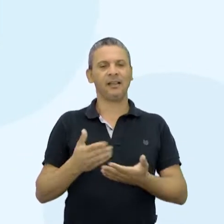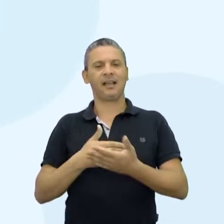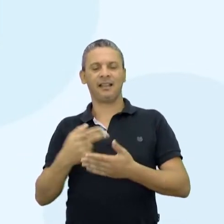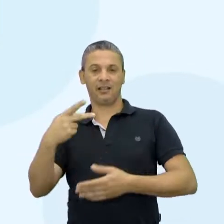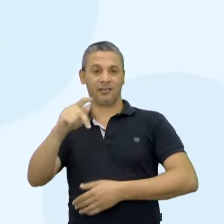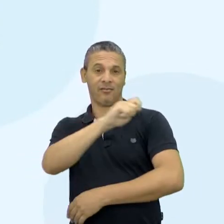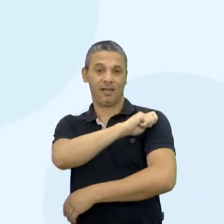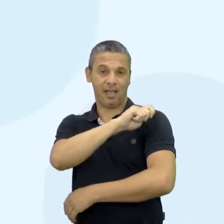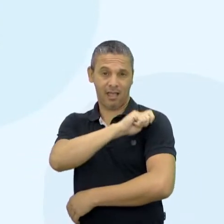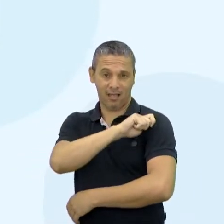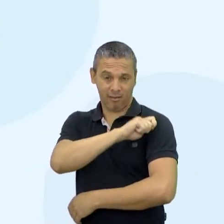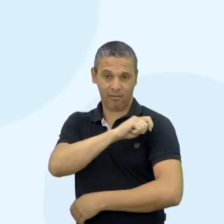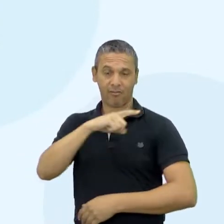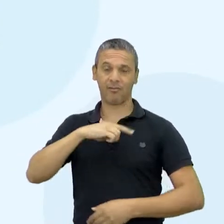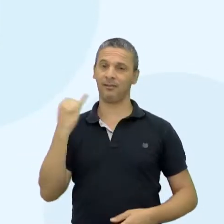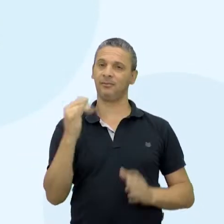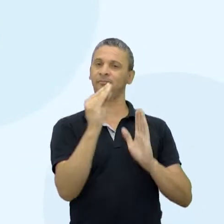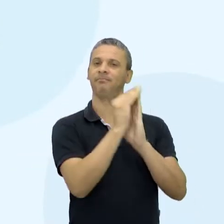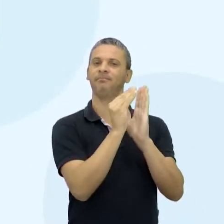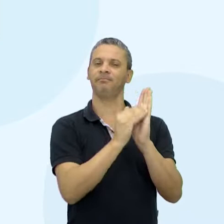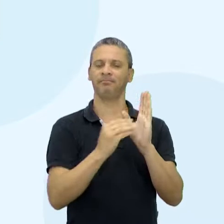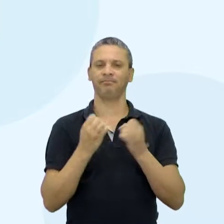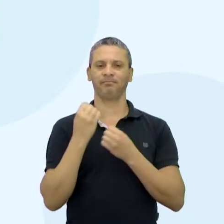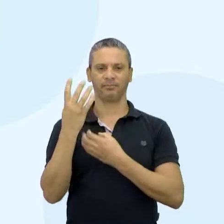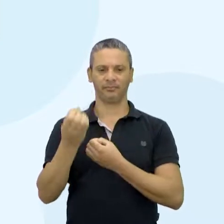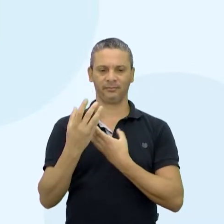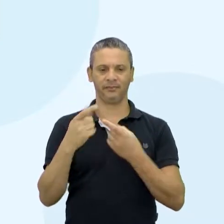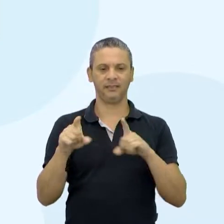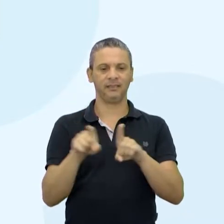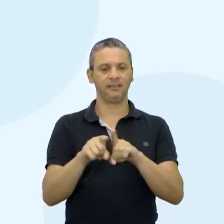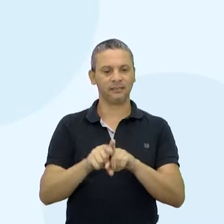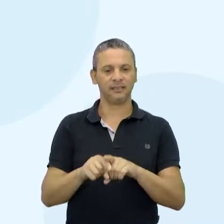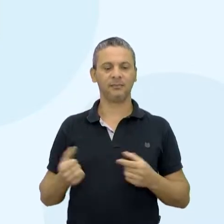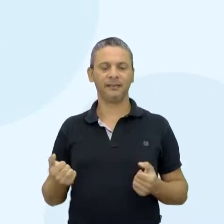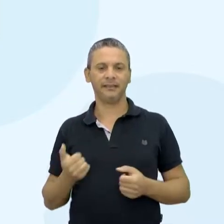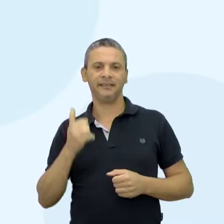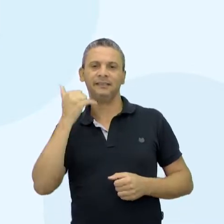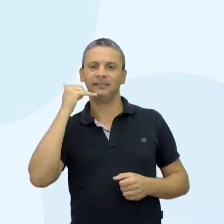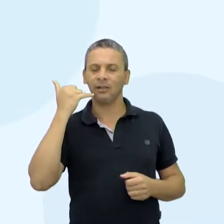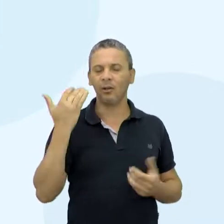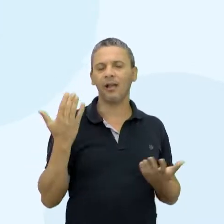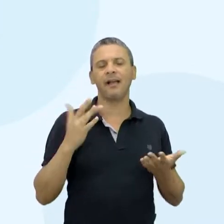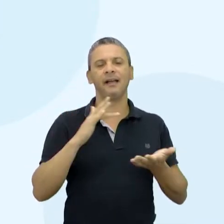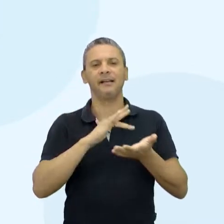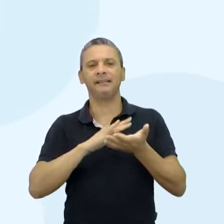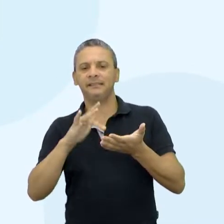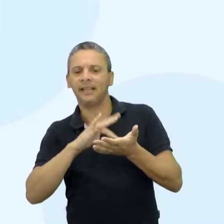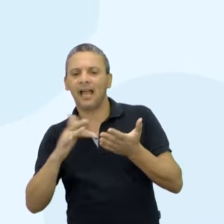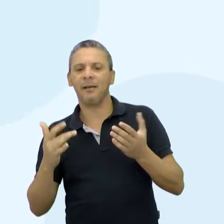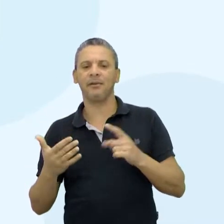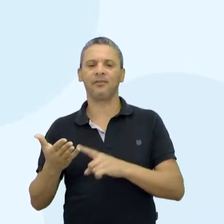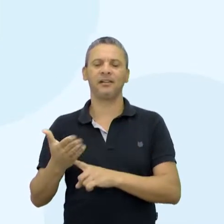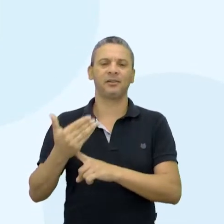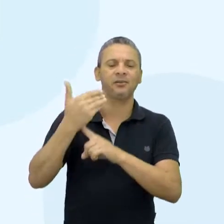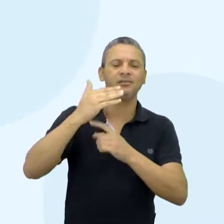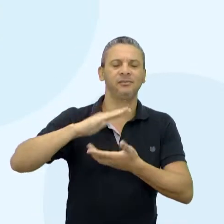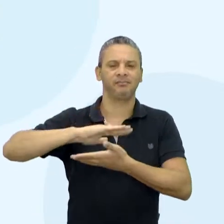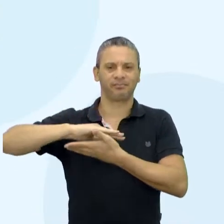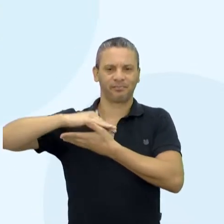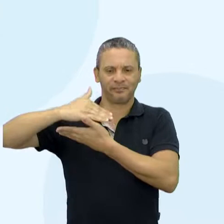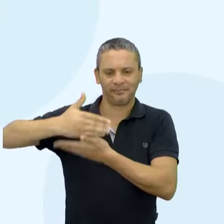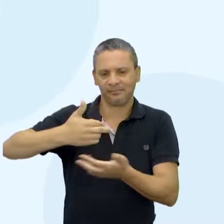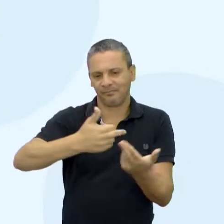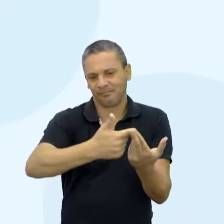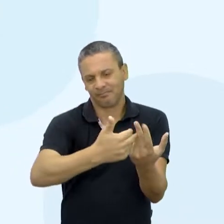do estudante para que a gente registre todas as nossas informações atreladas aí ao que? Aos equipamentos tecnológicos,